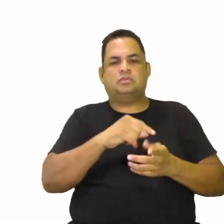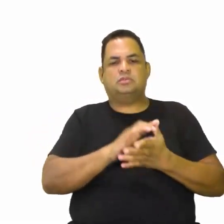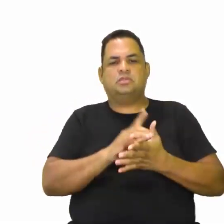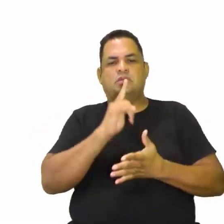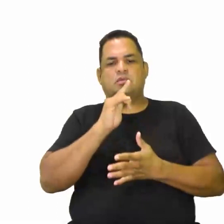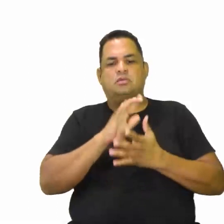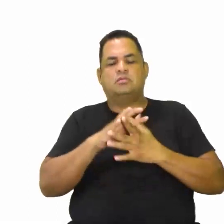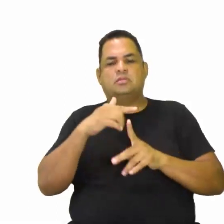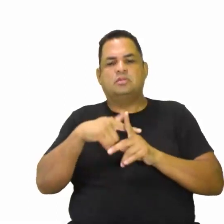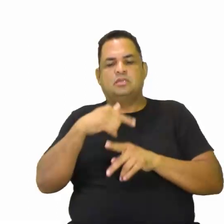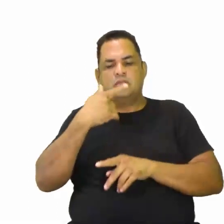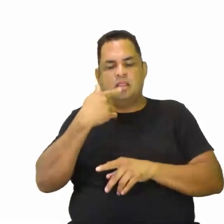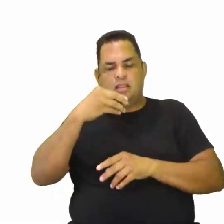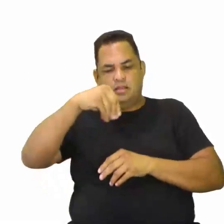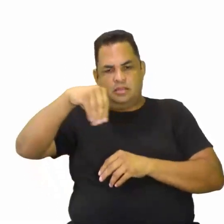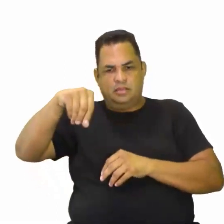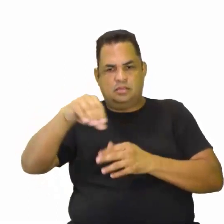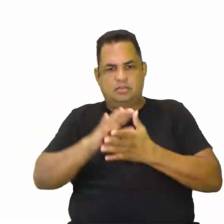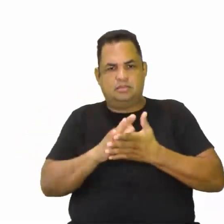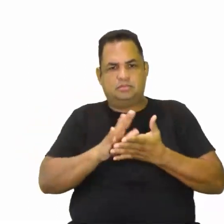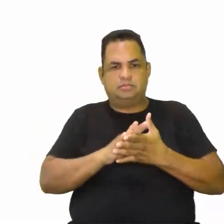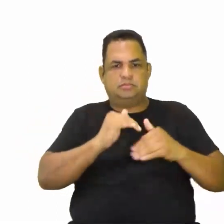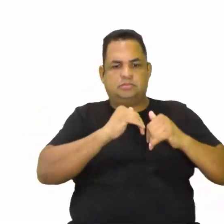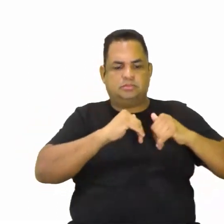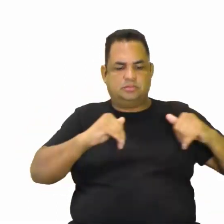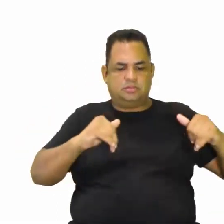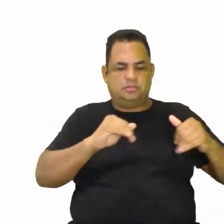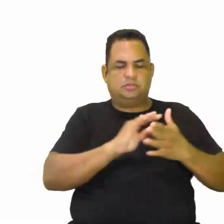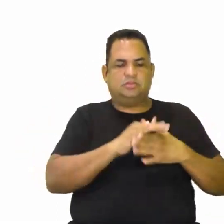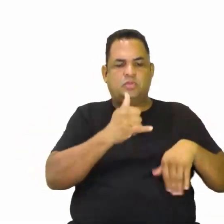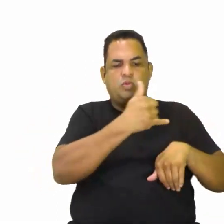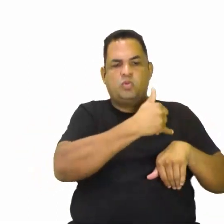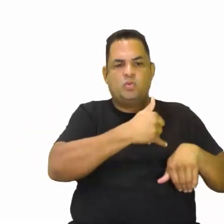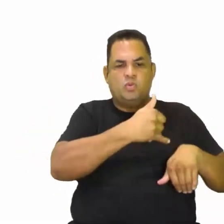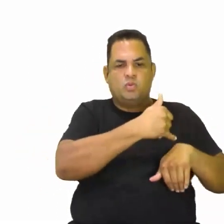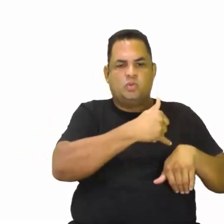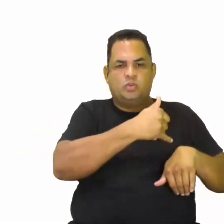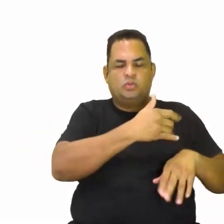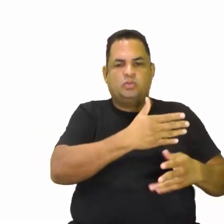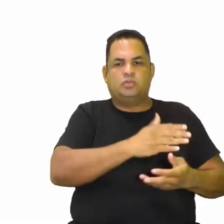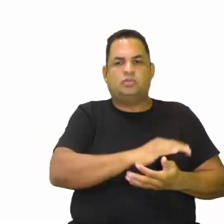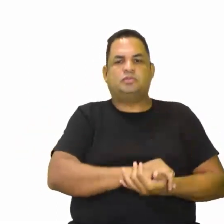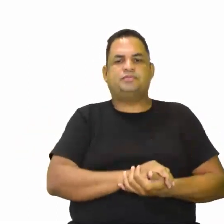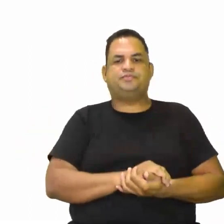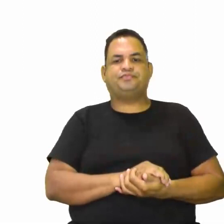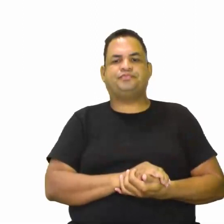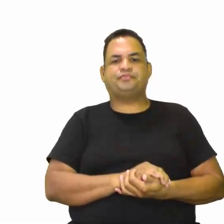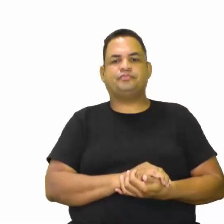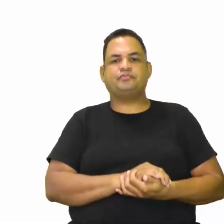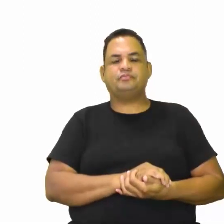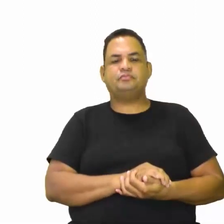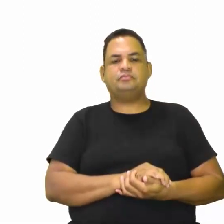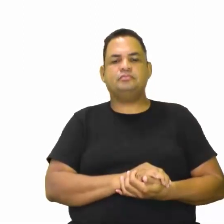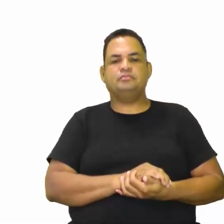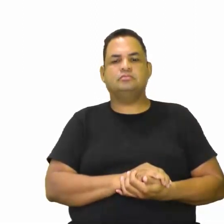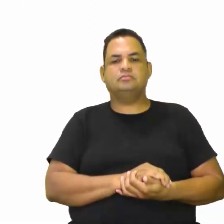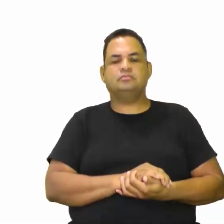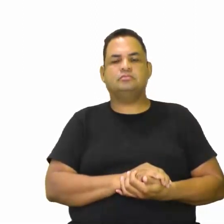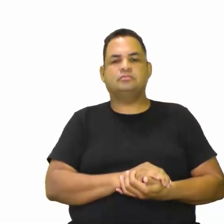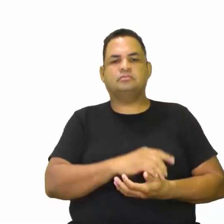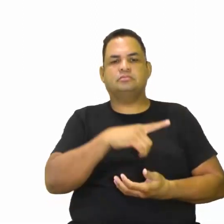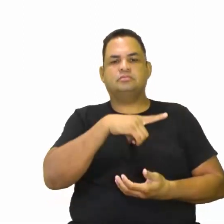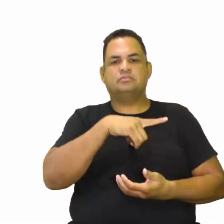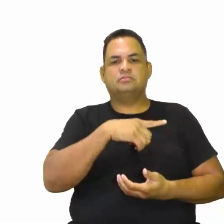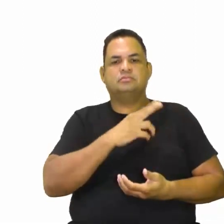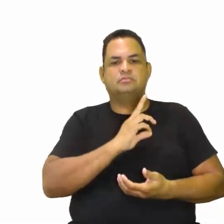e numa separação a gente retira o óleo, que aqui é exatamente tirando o óleo, nós